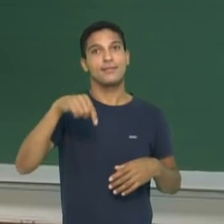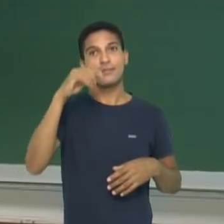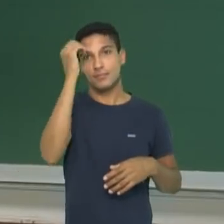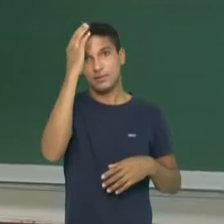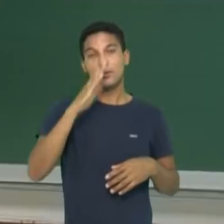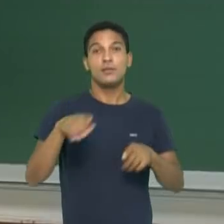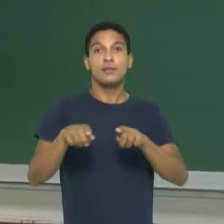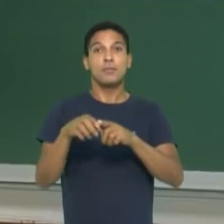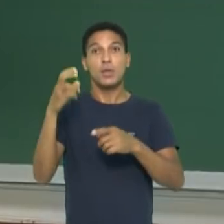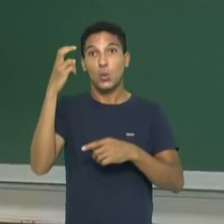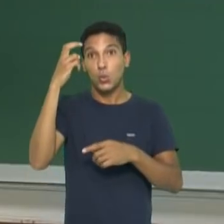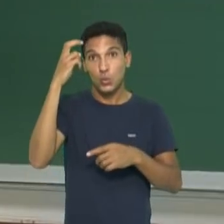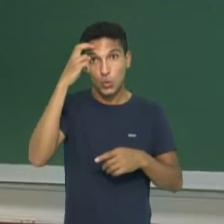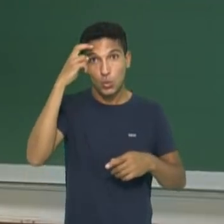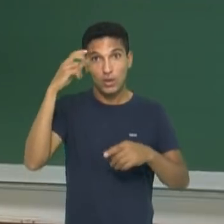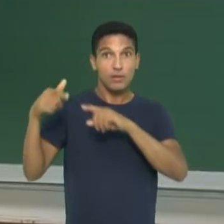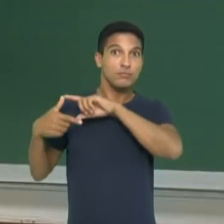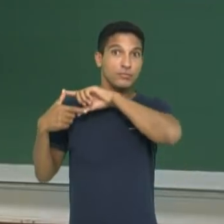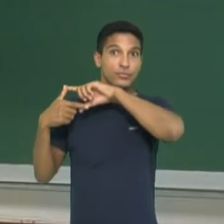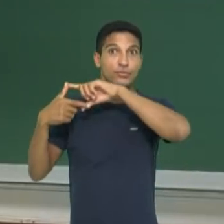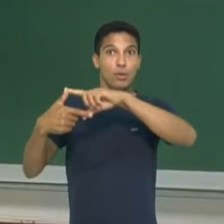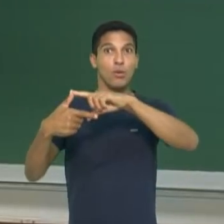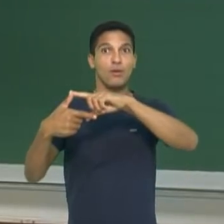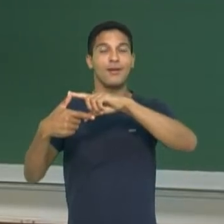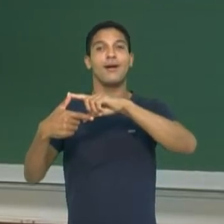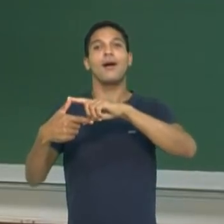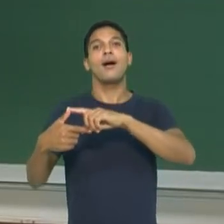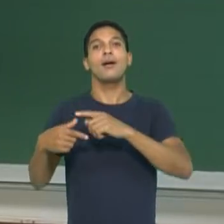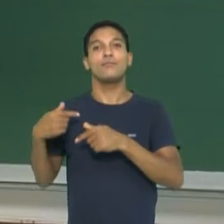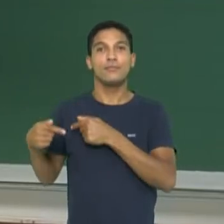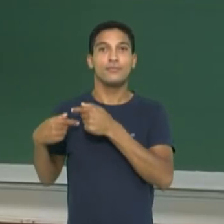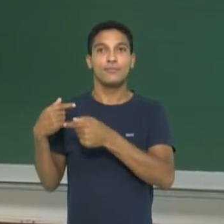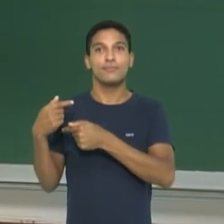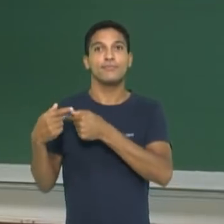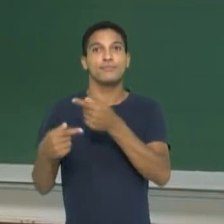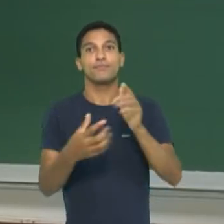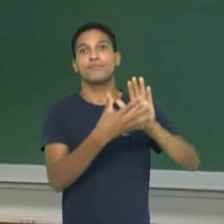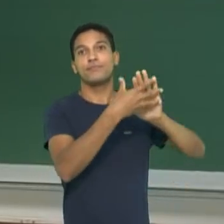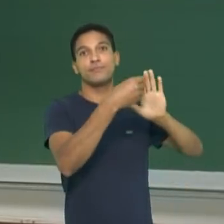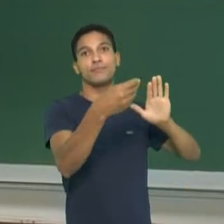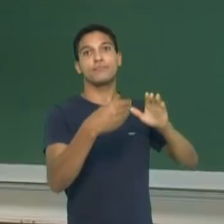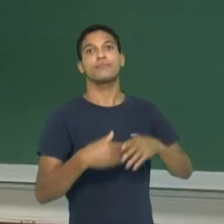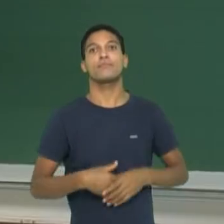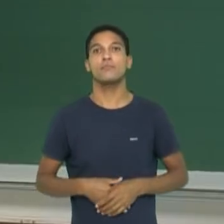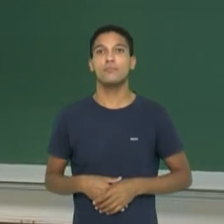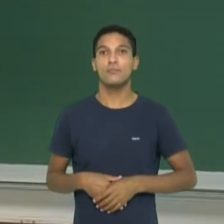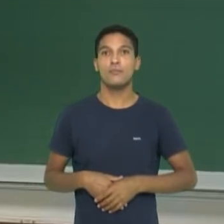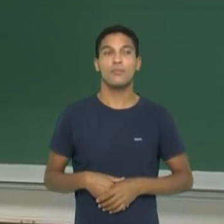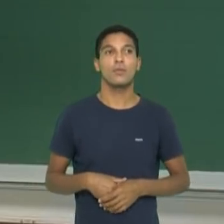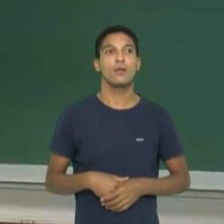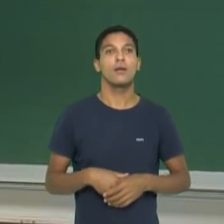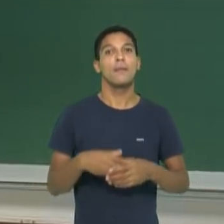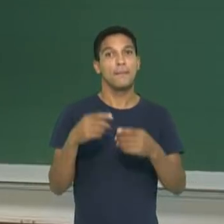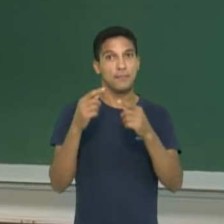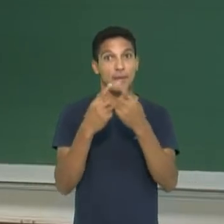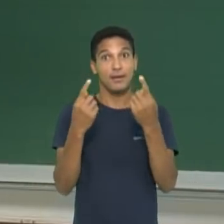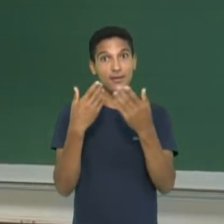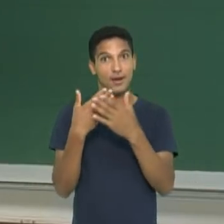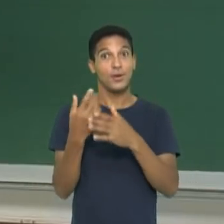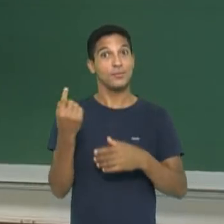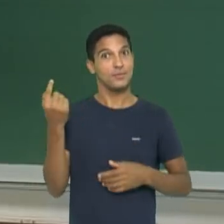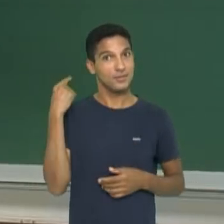deixaram. Mas, como sempre, vamos dar uma lembrada, uma retomada da aula passada, que foi bem bacana, não